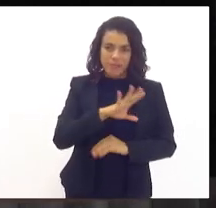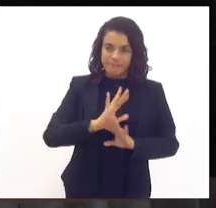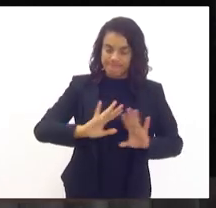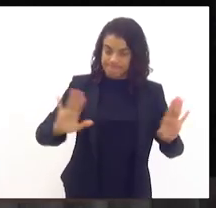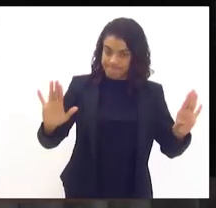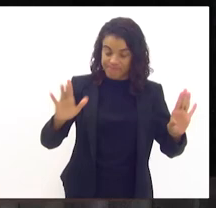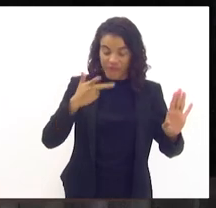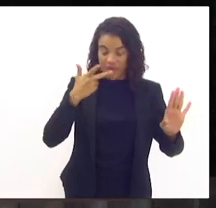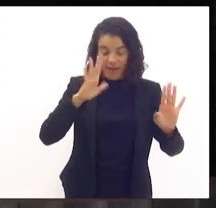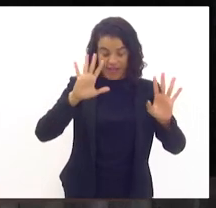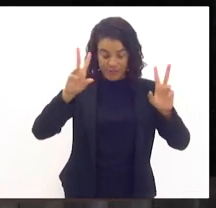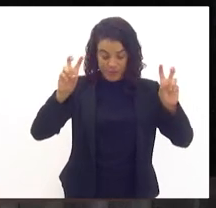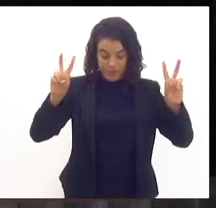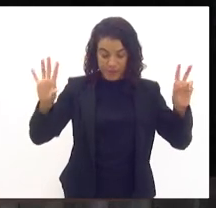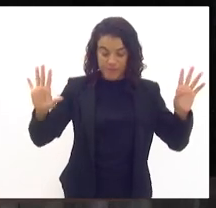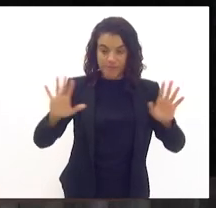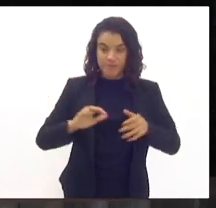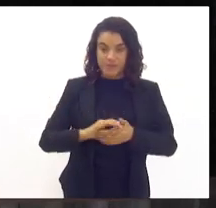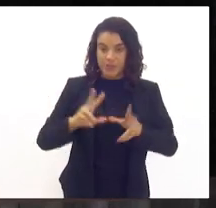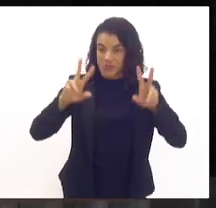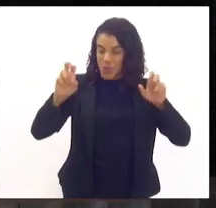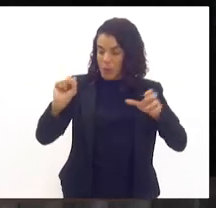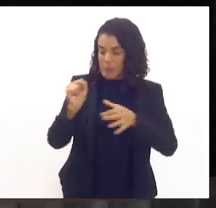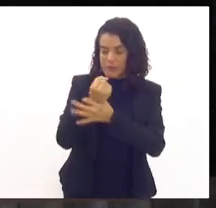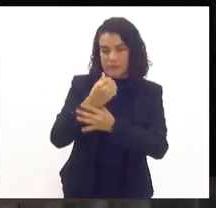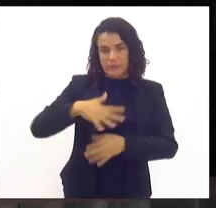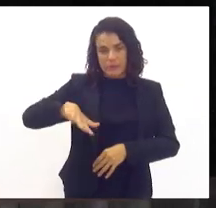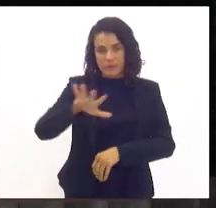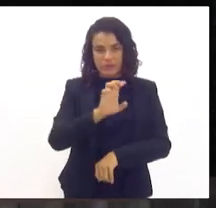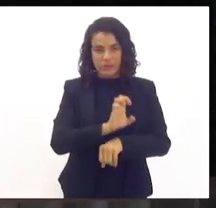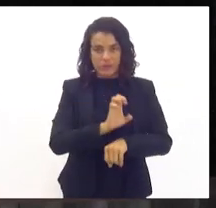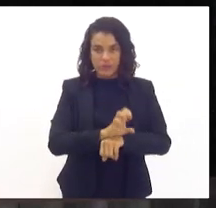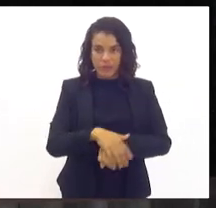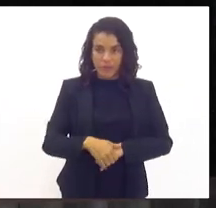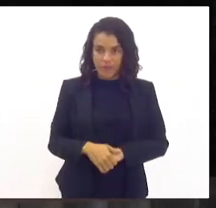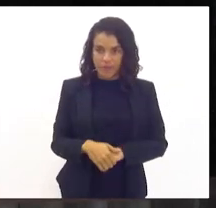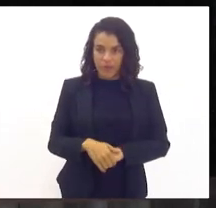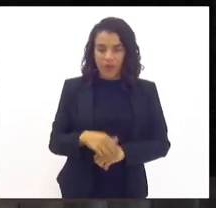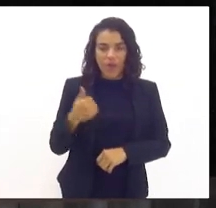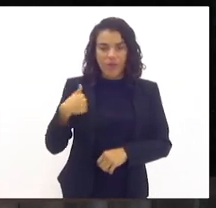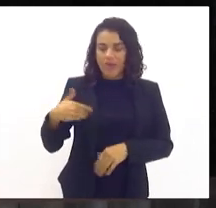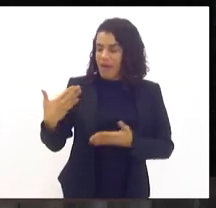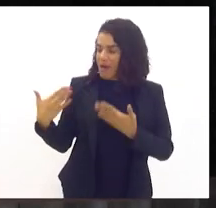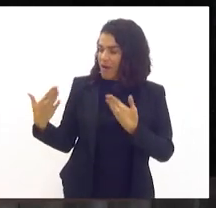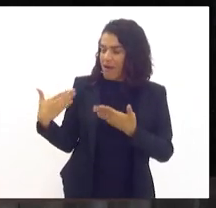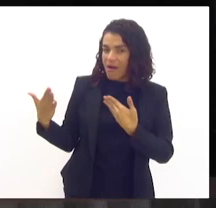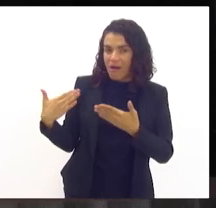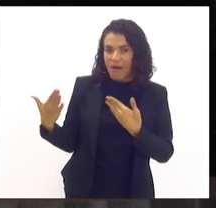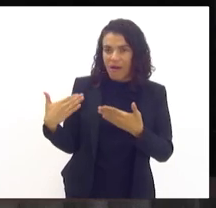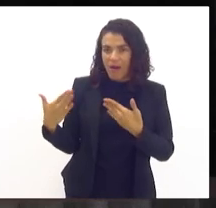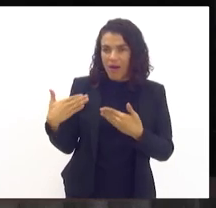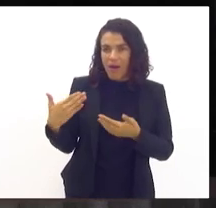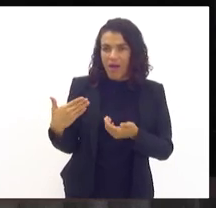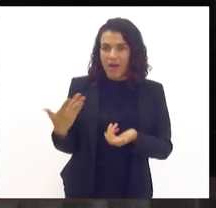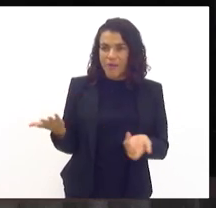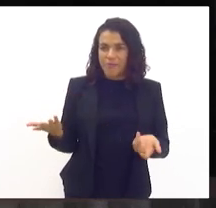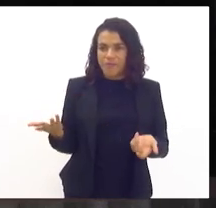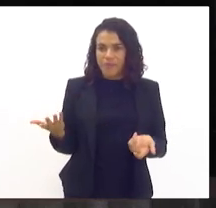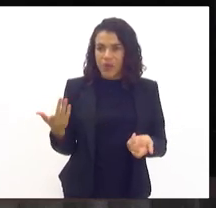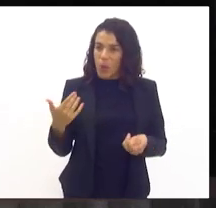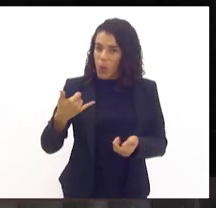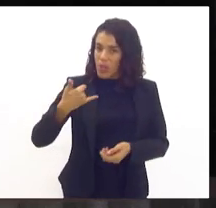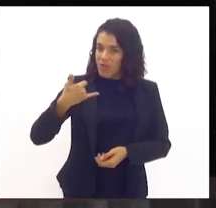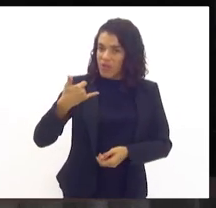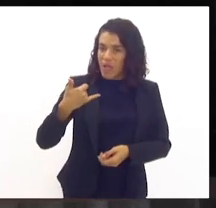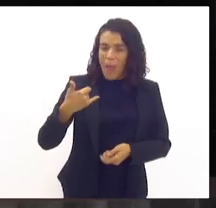Né? A questão da segurança do nosso Estado. Eu estava escutando aqui o Rafael Neves, colocou aqui o rádio, o telefone